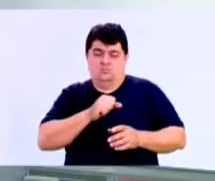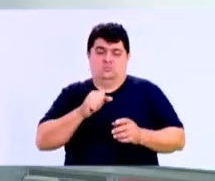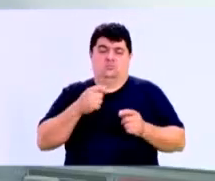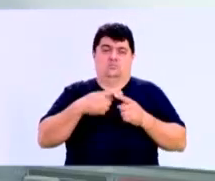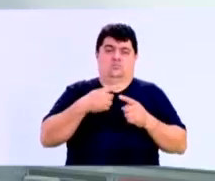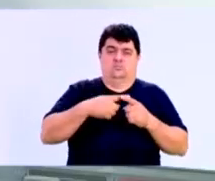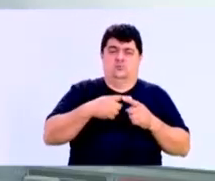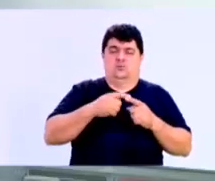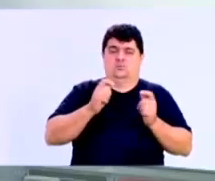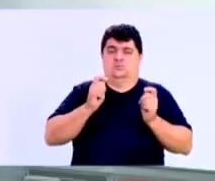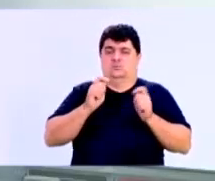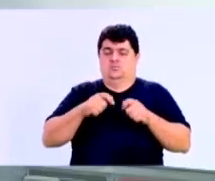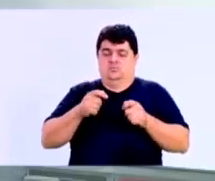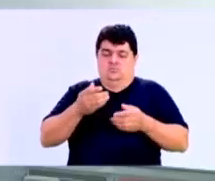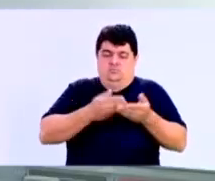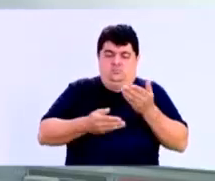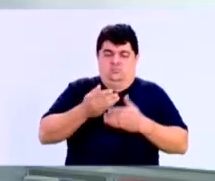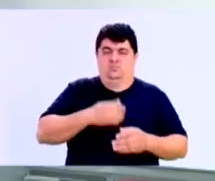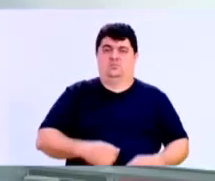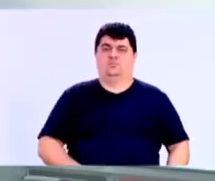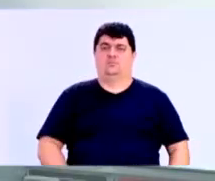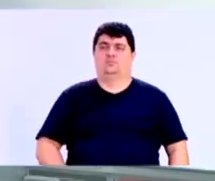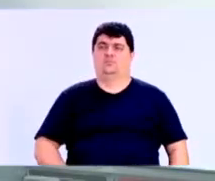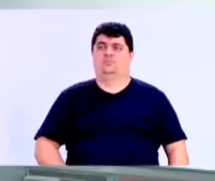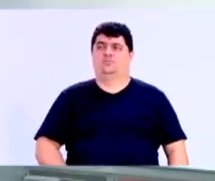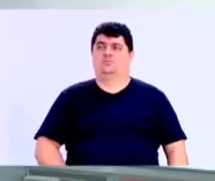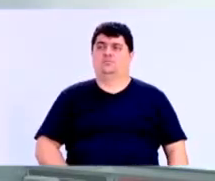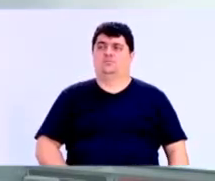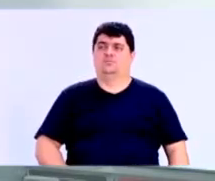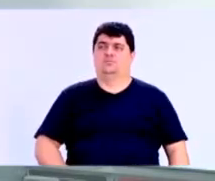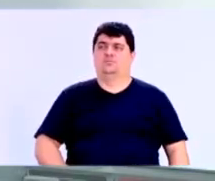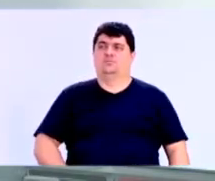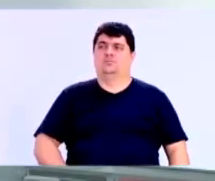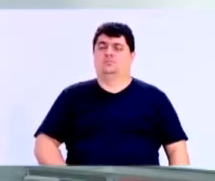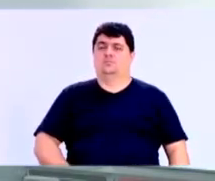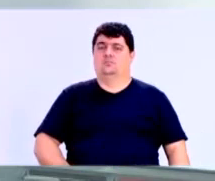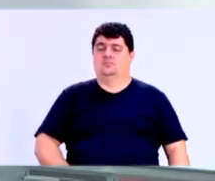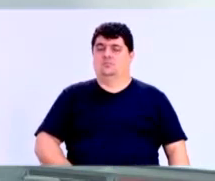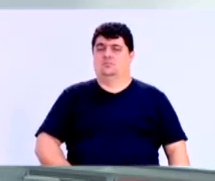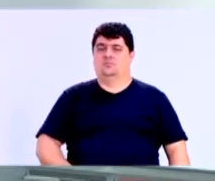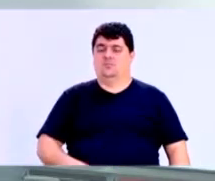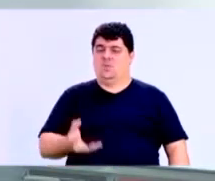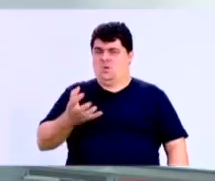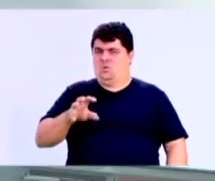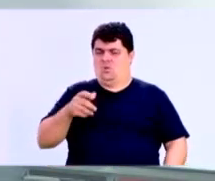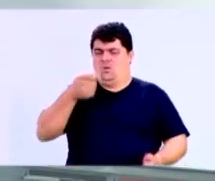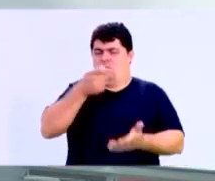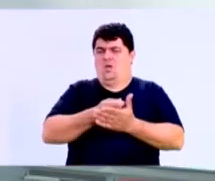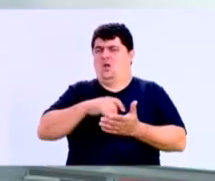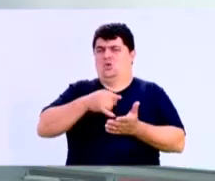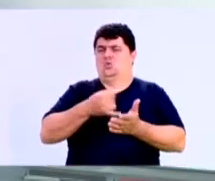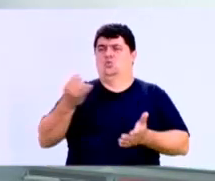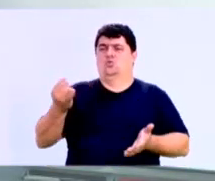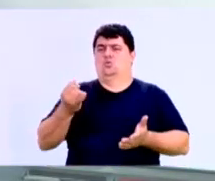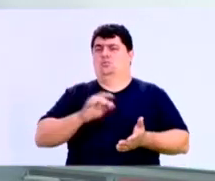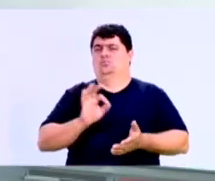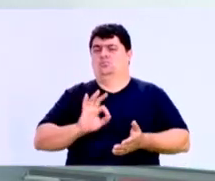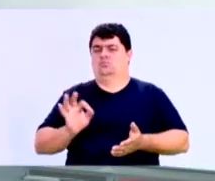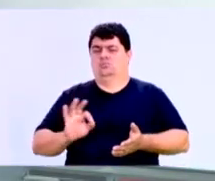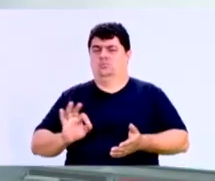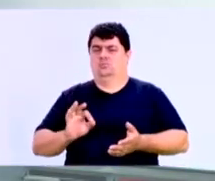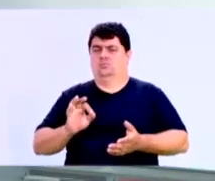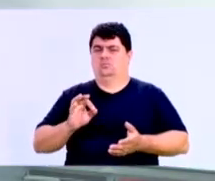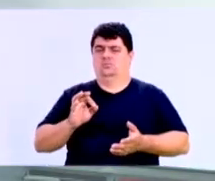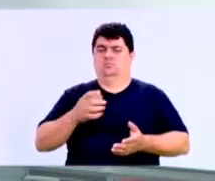conseguir ser bancado por terceiros. Ressalva, eu não quero pagar mais juros. Eu não tenho a intenção de pagar mais juros.